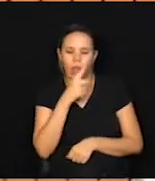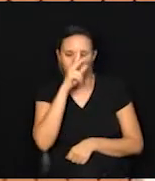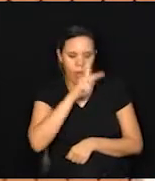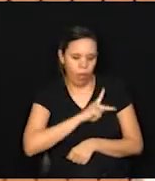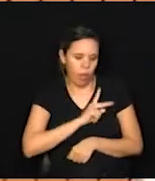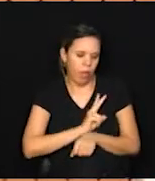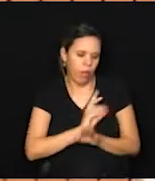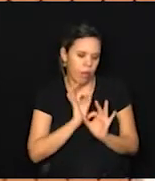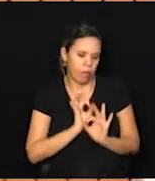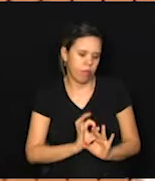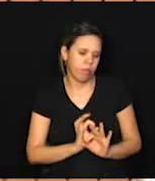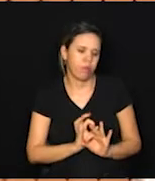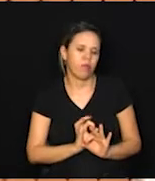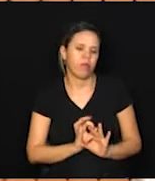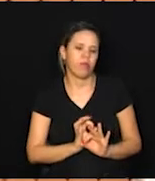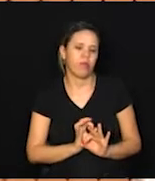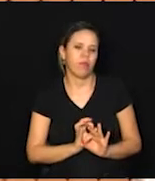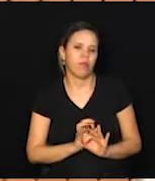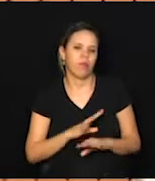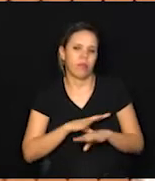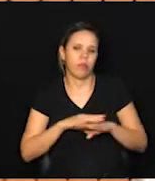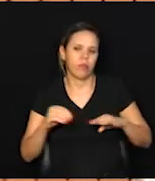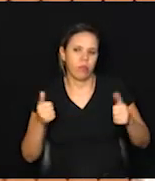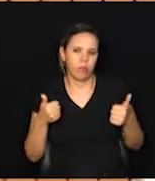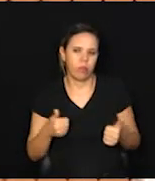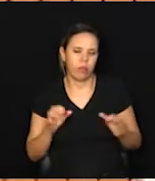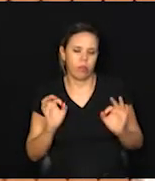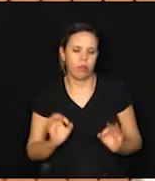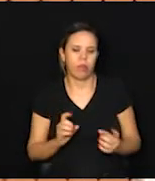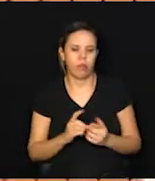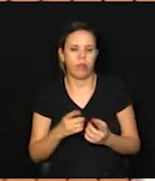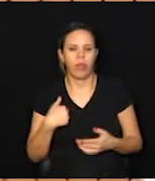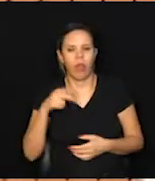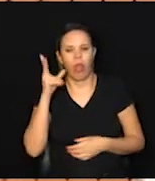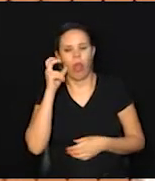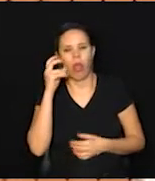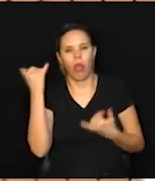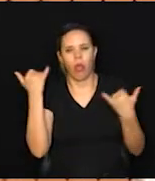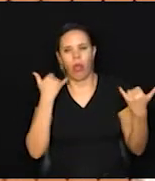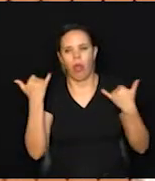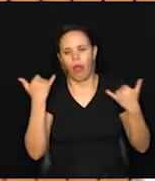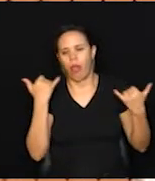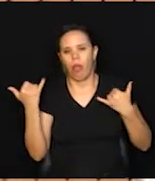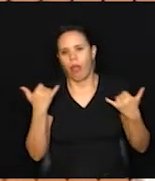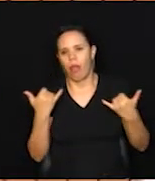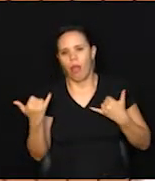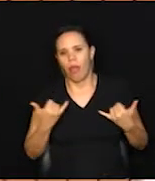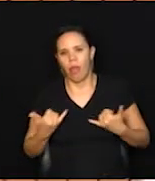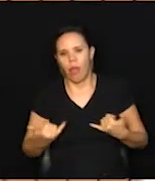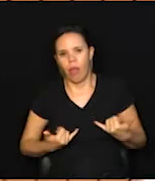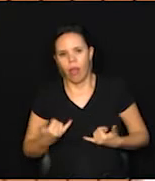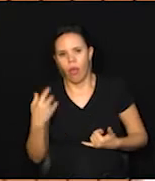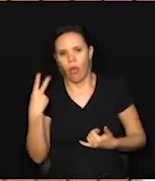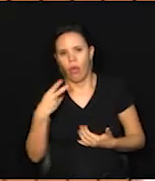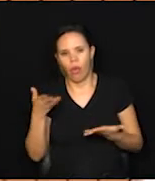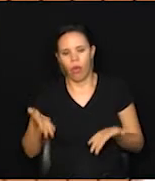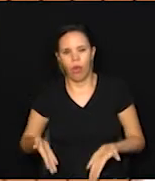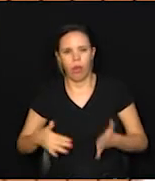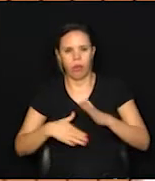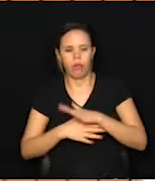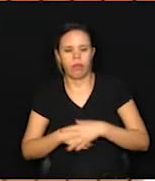bem medicado, e a sua doença está bem assistida. Eu tenho escutado falas de vereadores aqui nessa